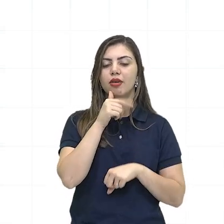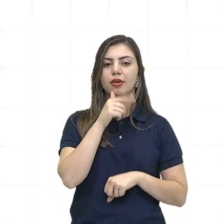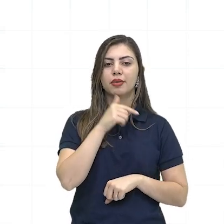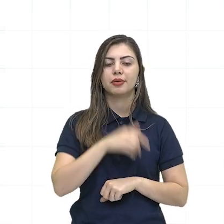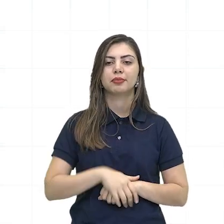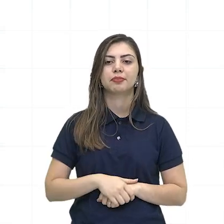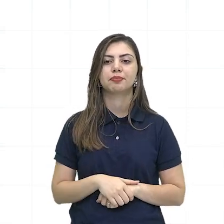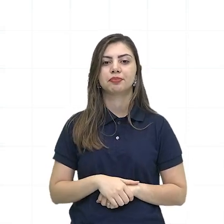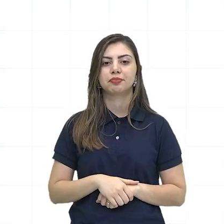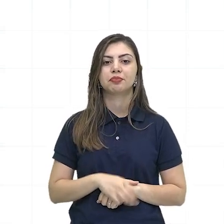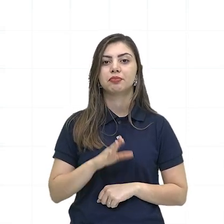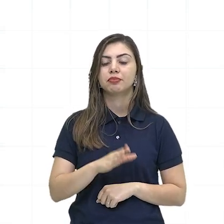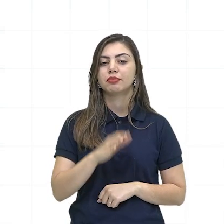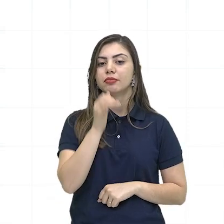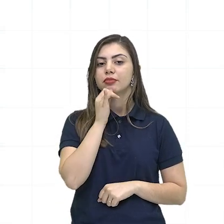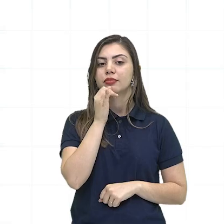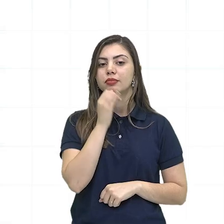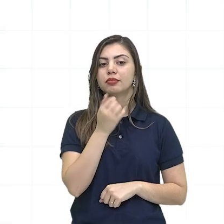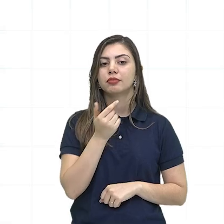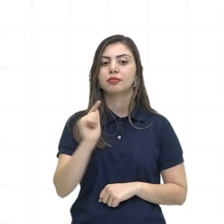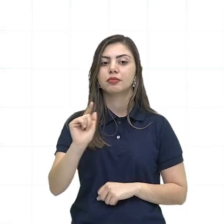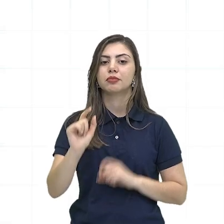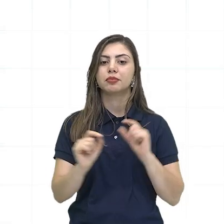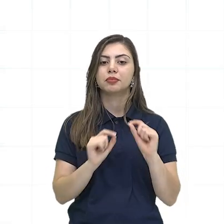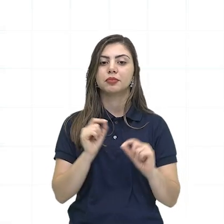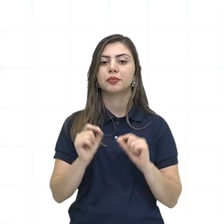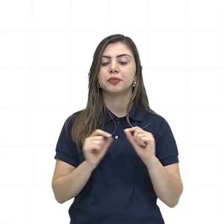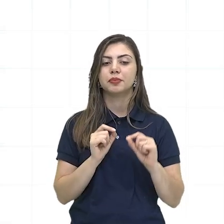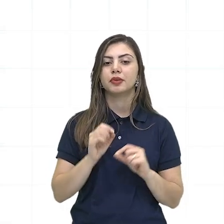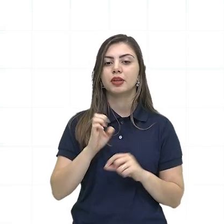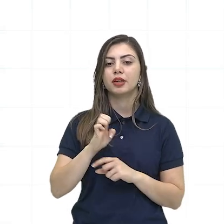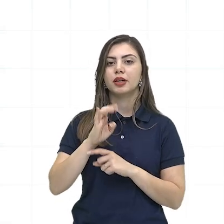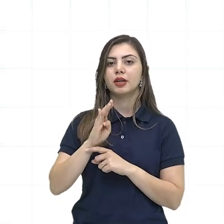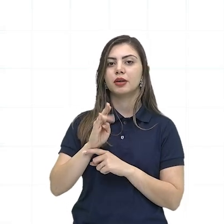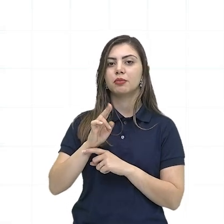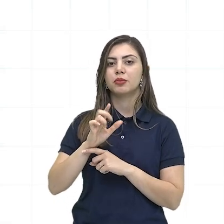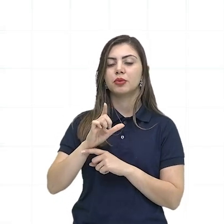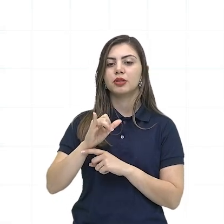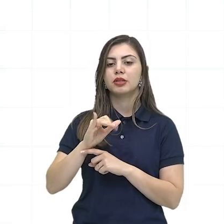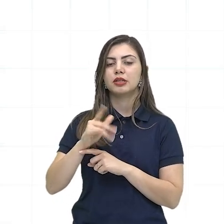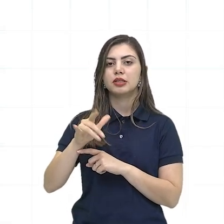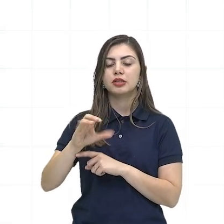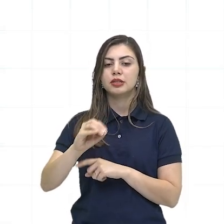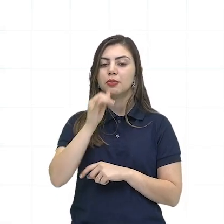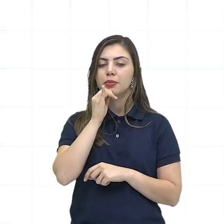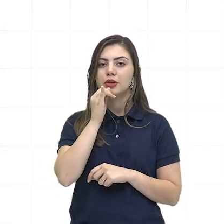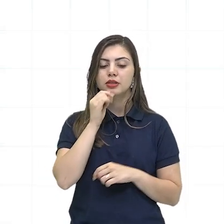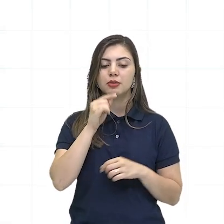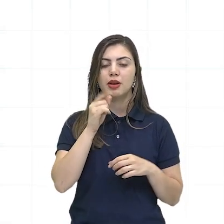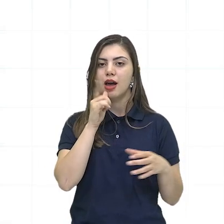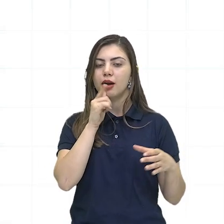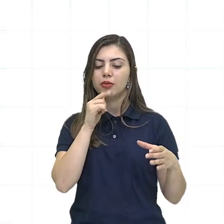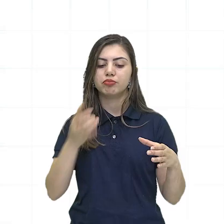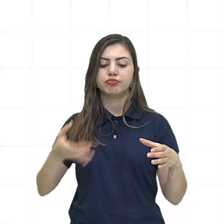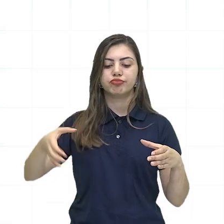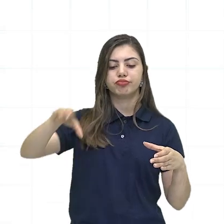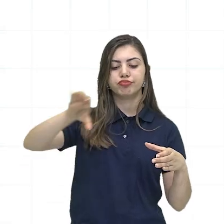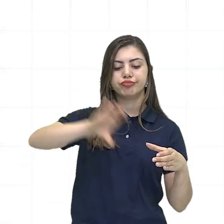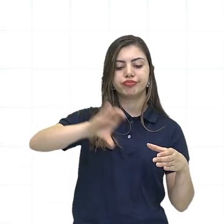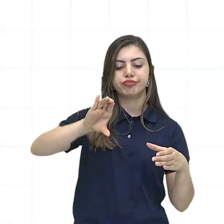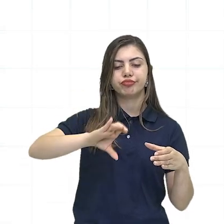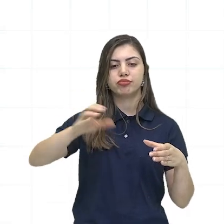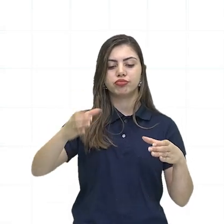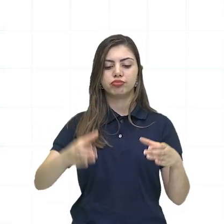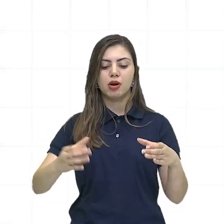água na cozinha, nós temos o processo de ebulição. A ebulição é quando aquecemos a água em uma panela, por exemplo,